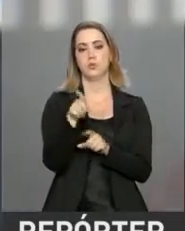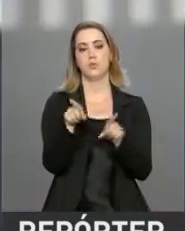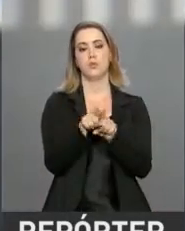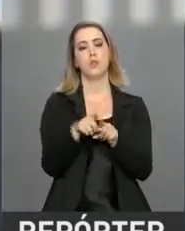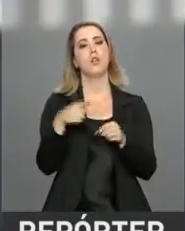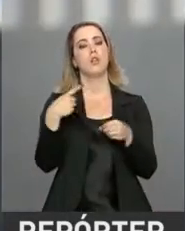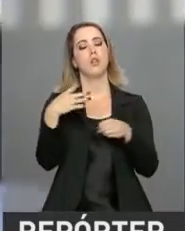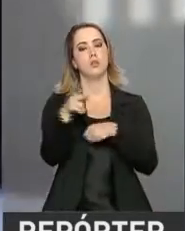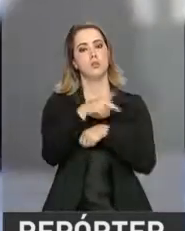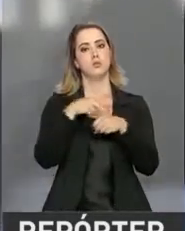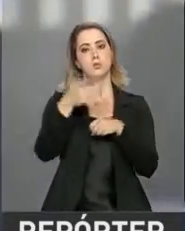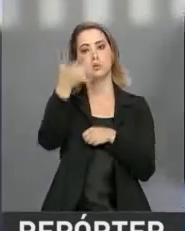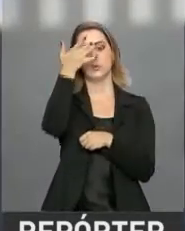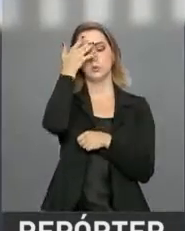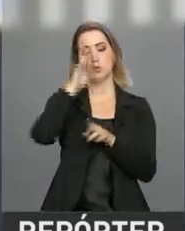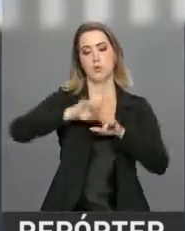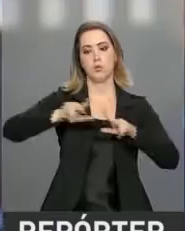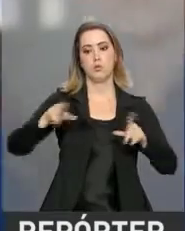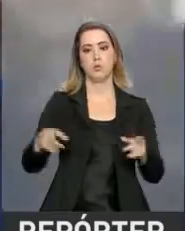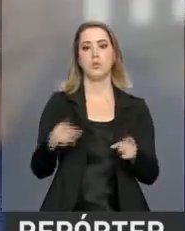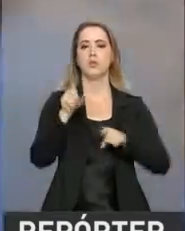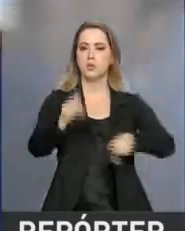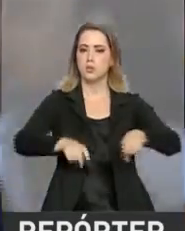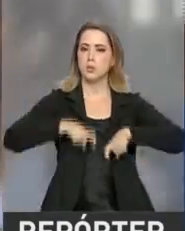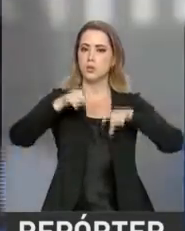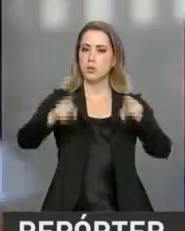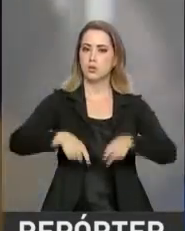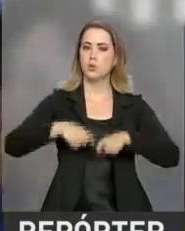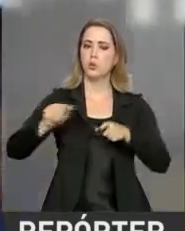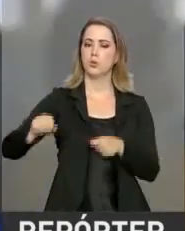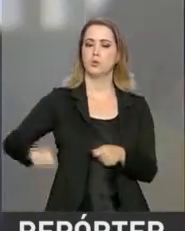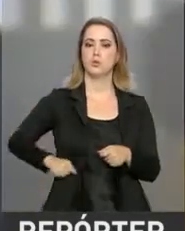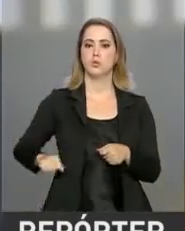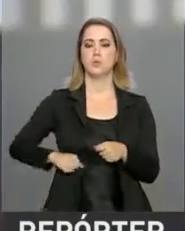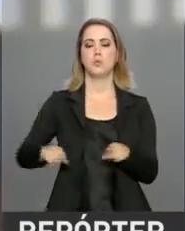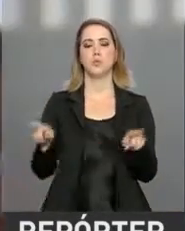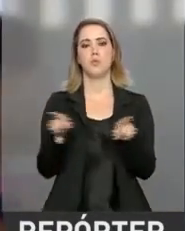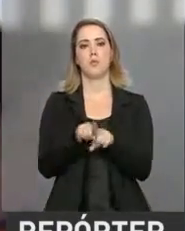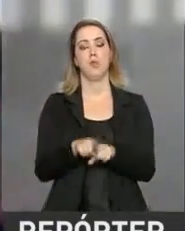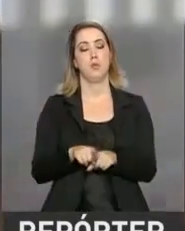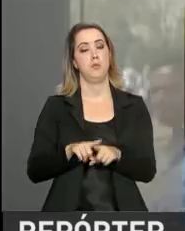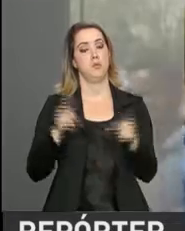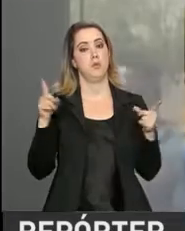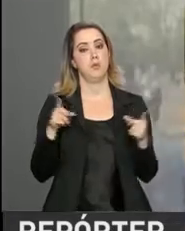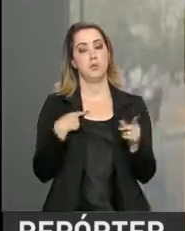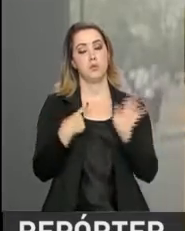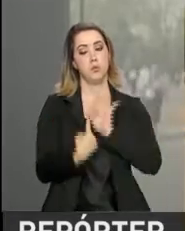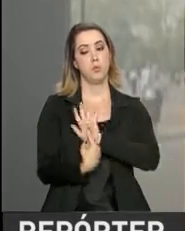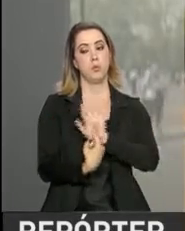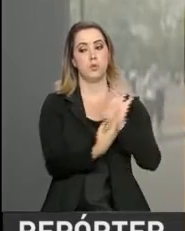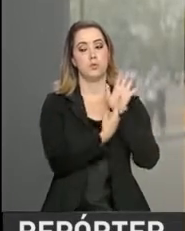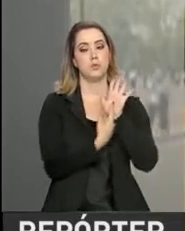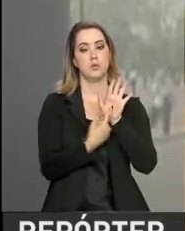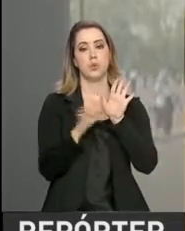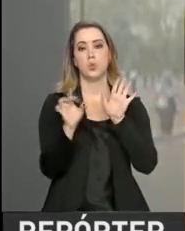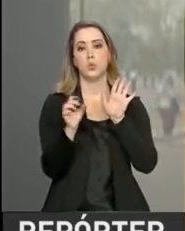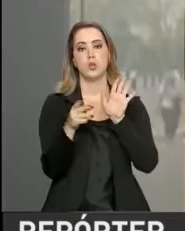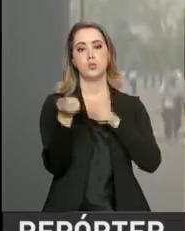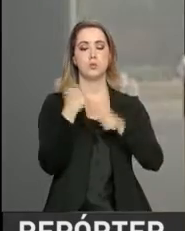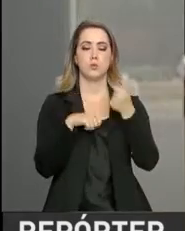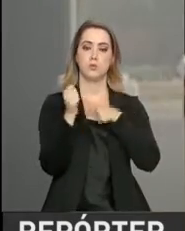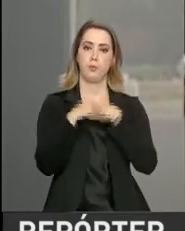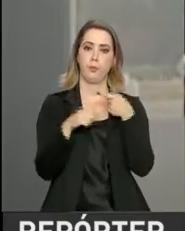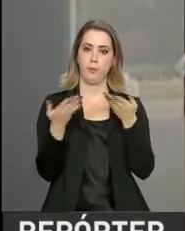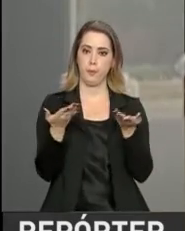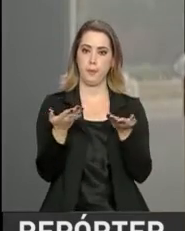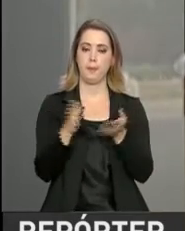comércio, agricultura e diplomacia, o que mostra que o BRICS não é só agenda financeira. Presidindo o grupo em 2016,